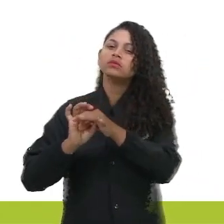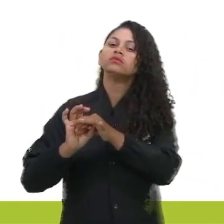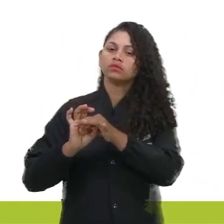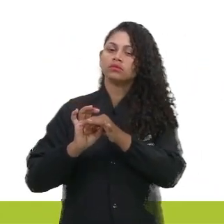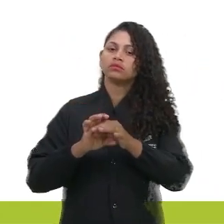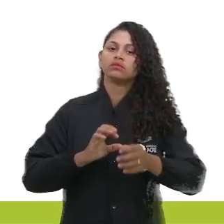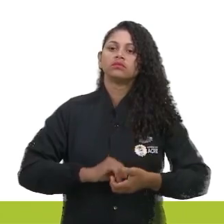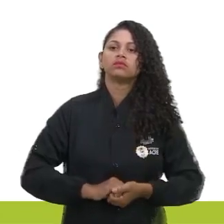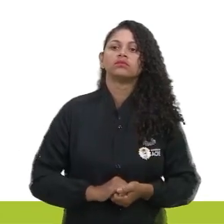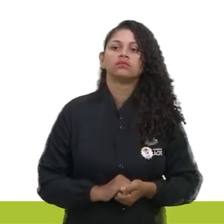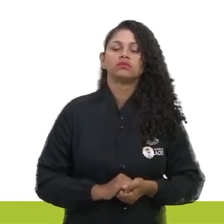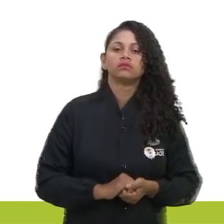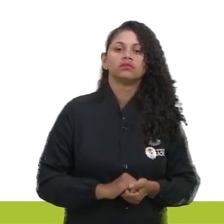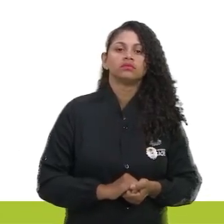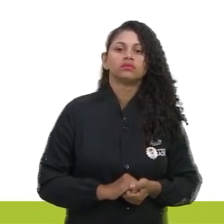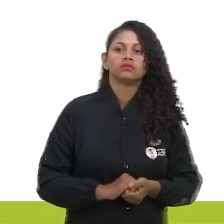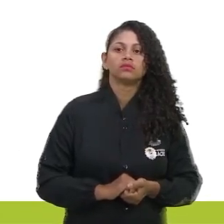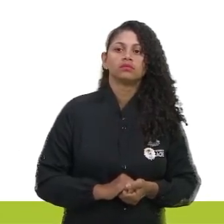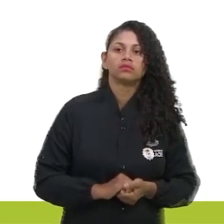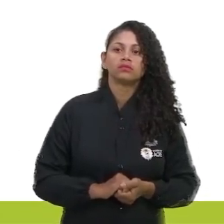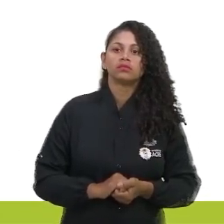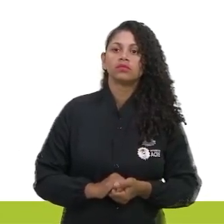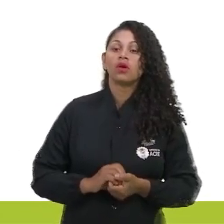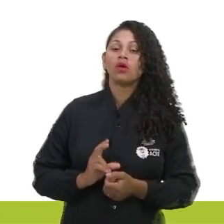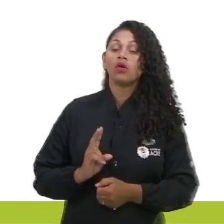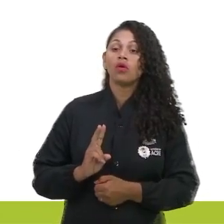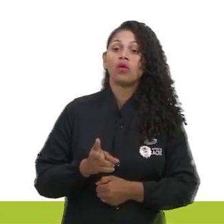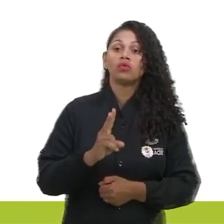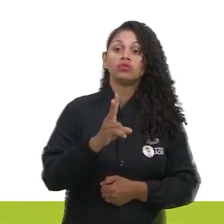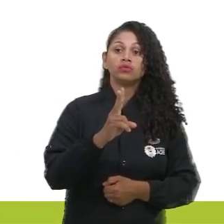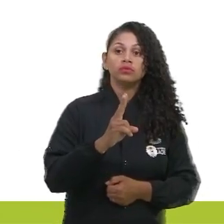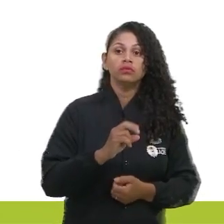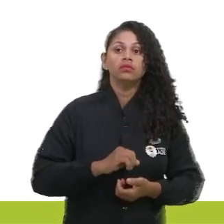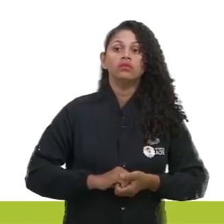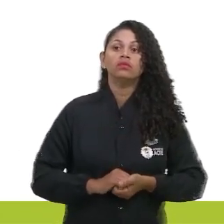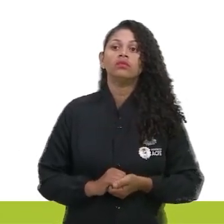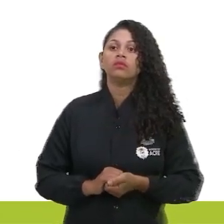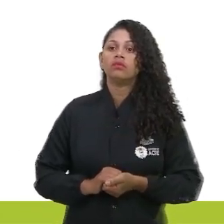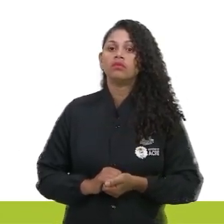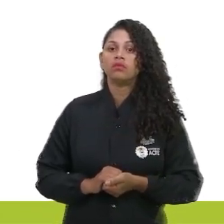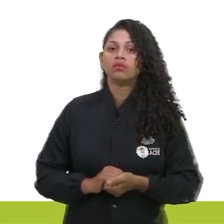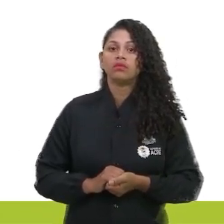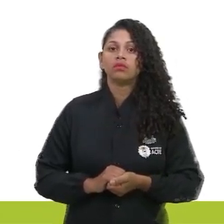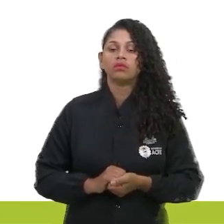circunferência. Vamos passar e